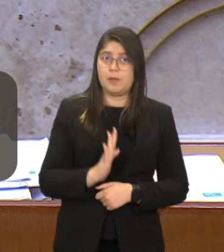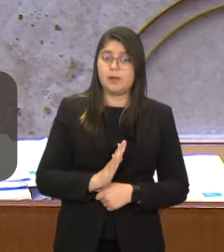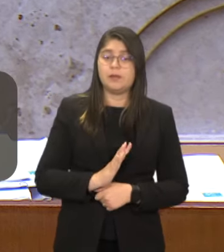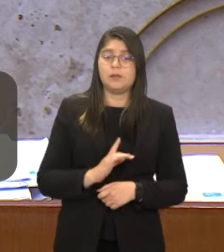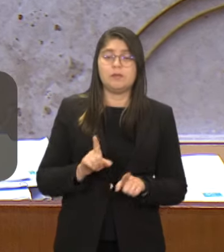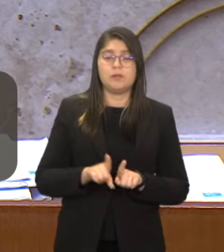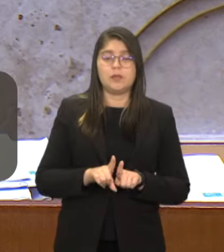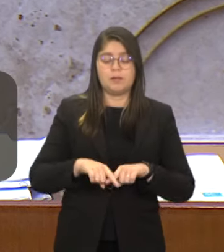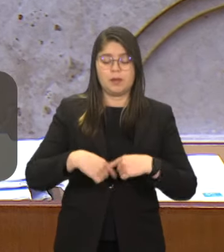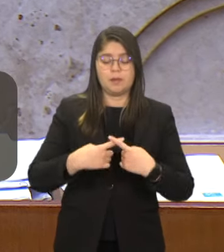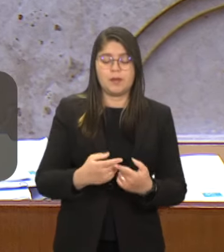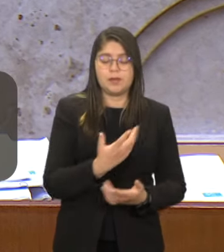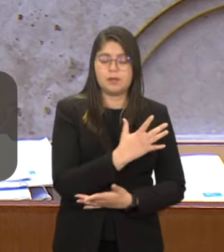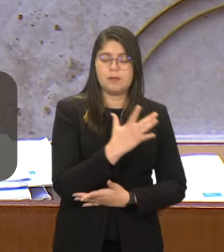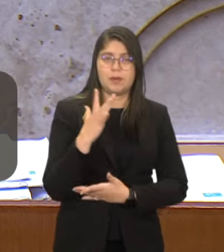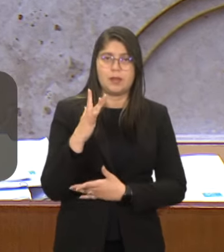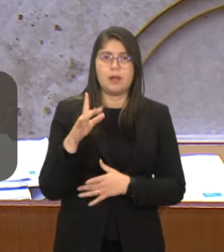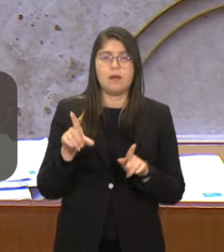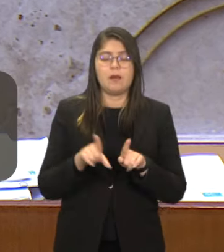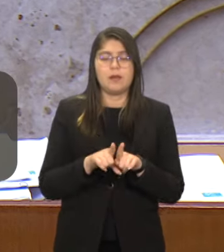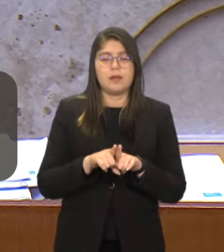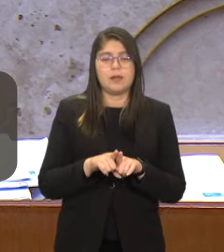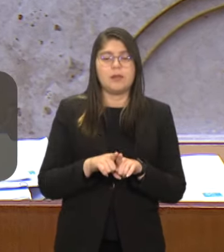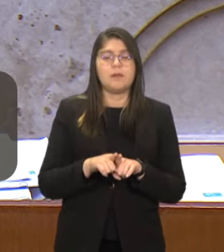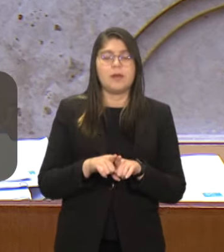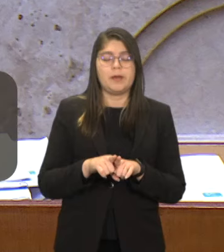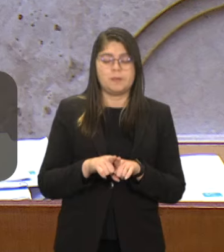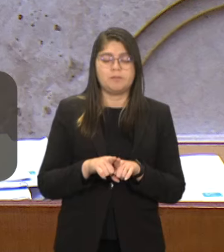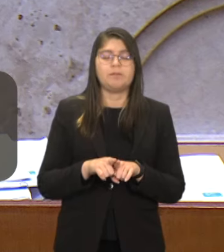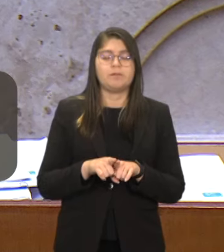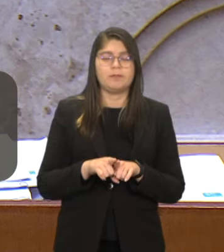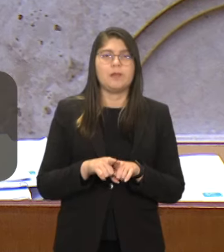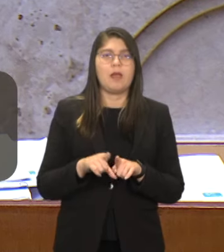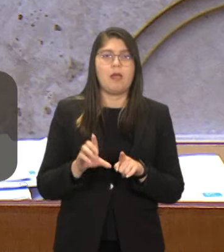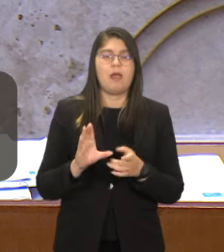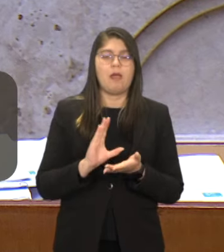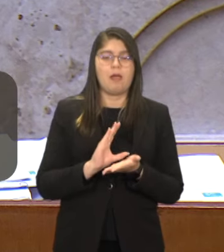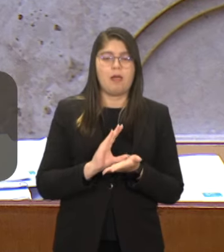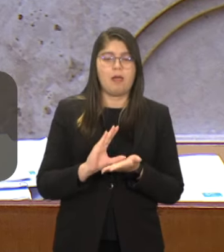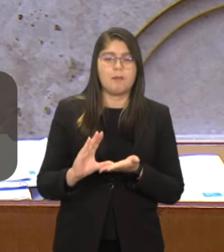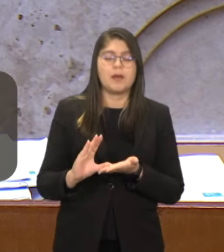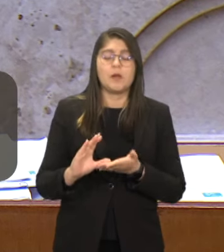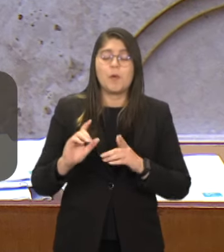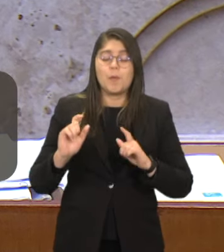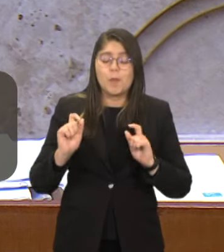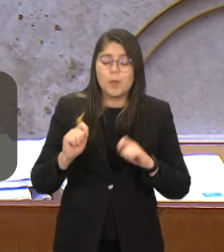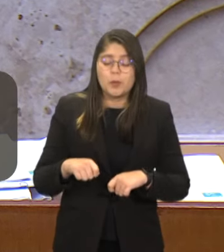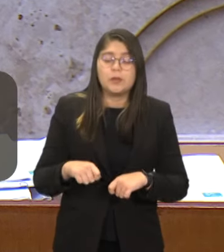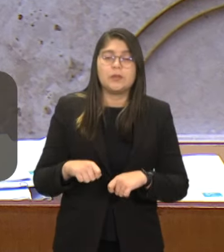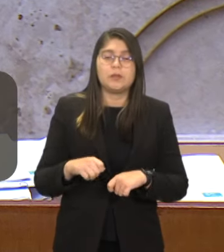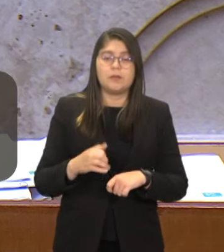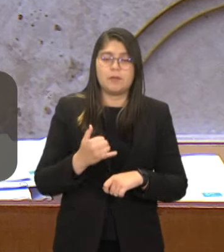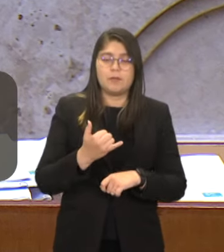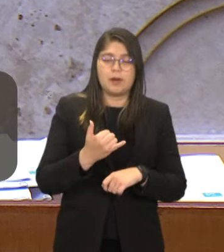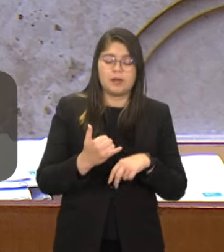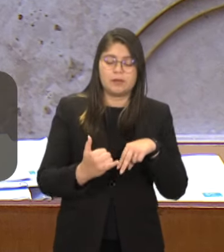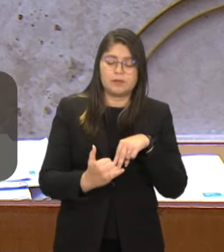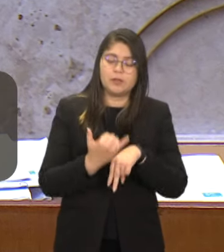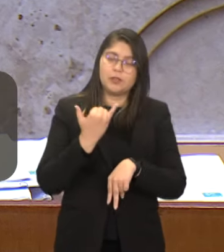reparação ambiental, mas, sobretudo, eu diria, a reparação possível às